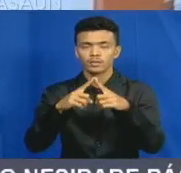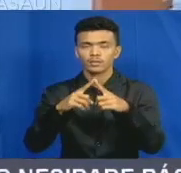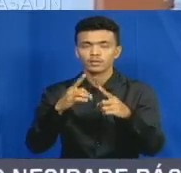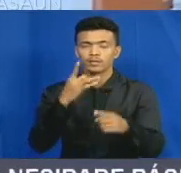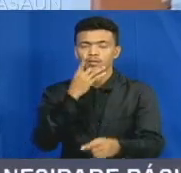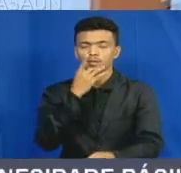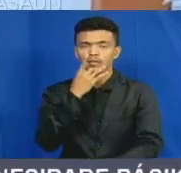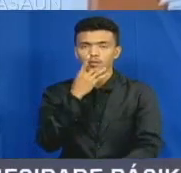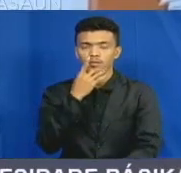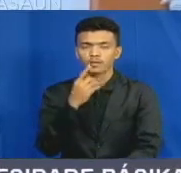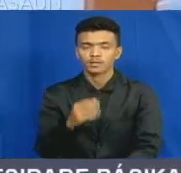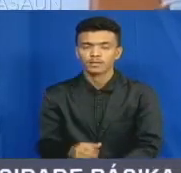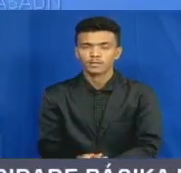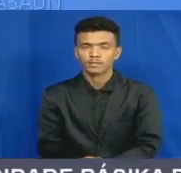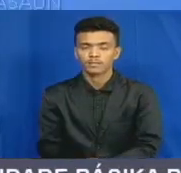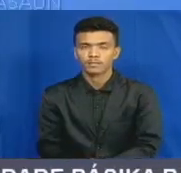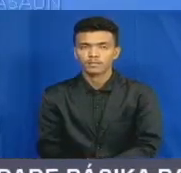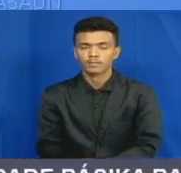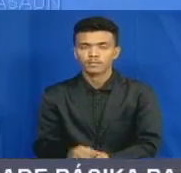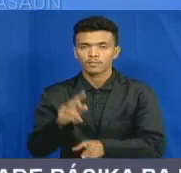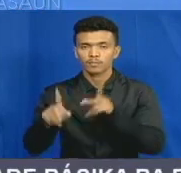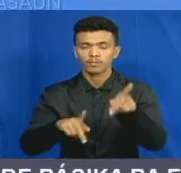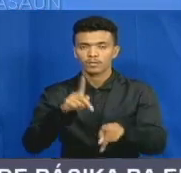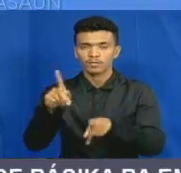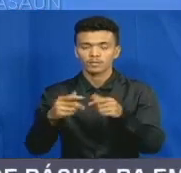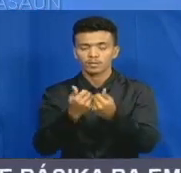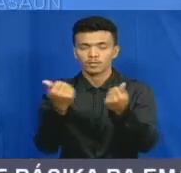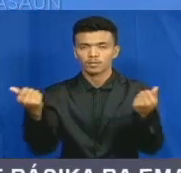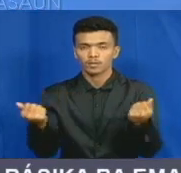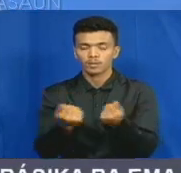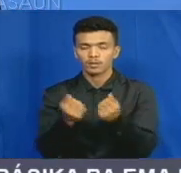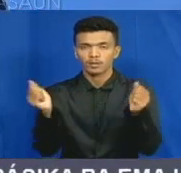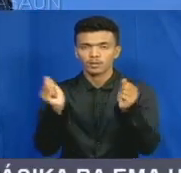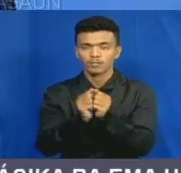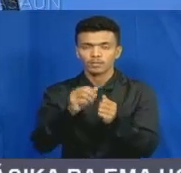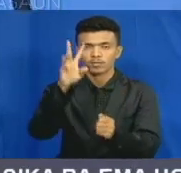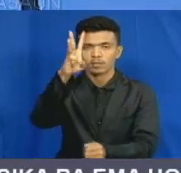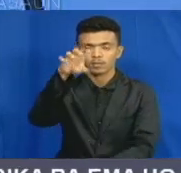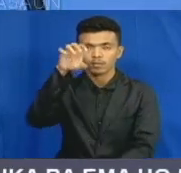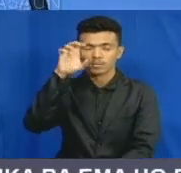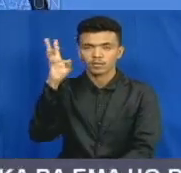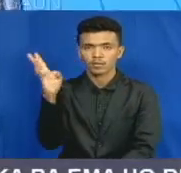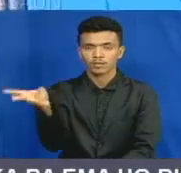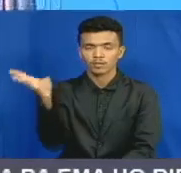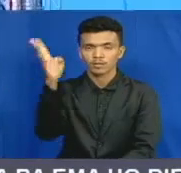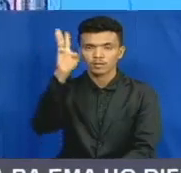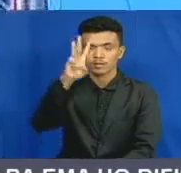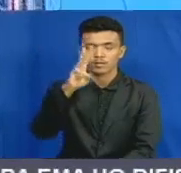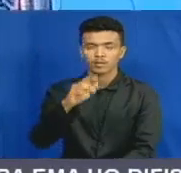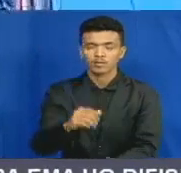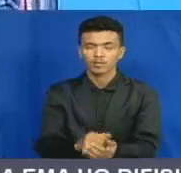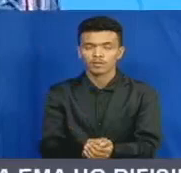instalasi dina ada tersidari quanto total populasang usia lea de teteng amutuk atus neng neng yu resing neng